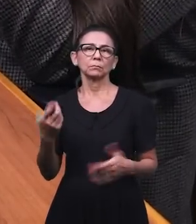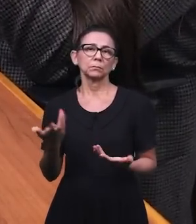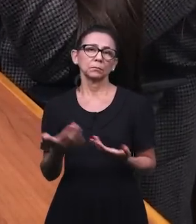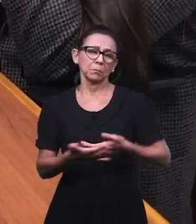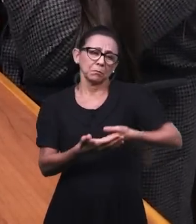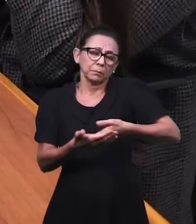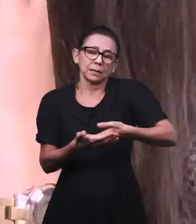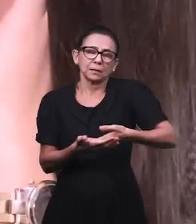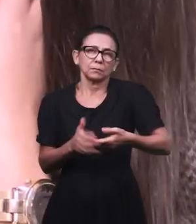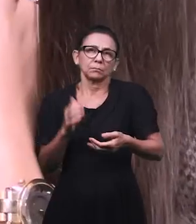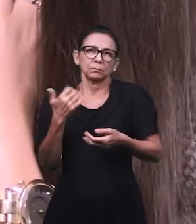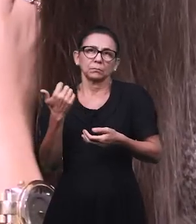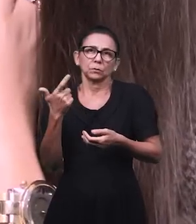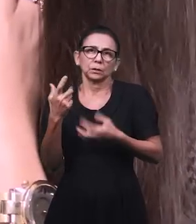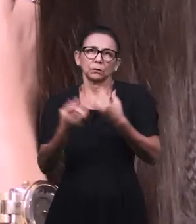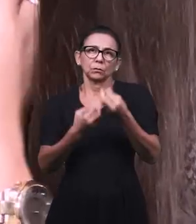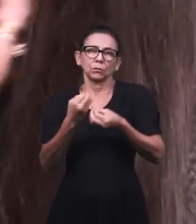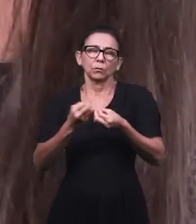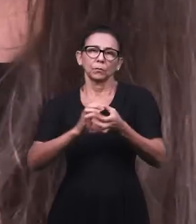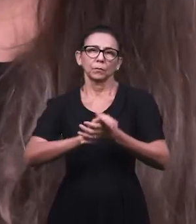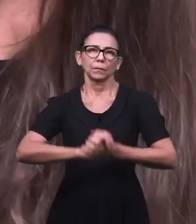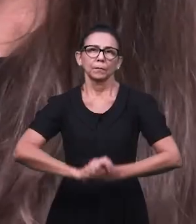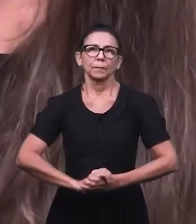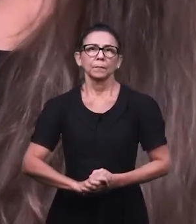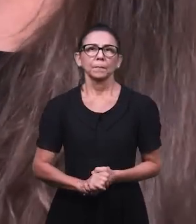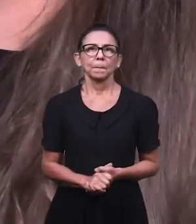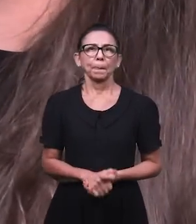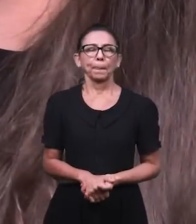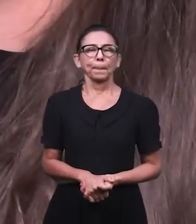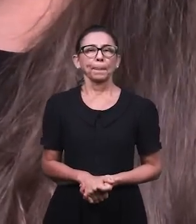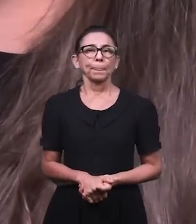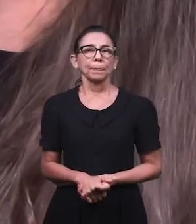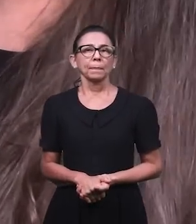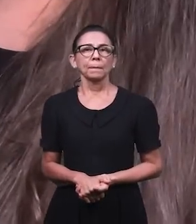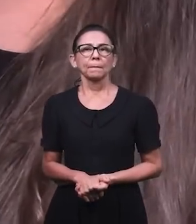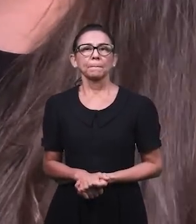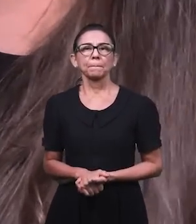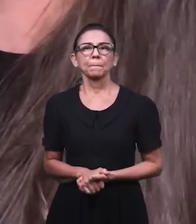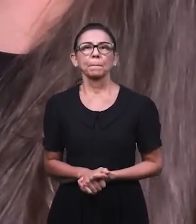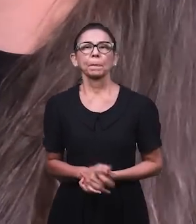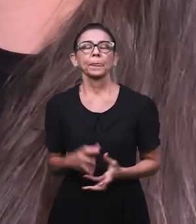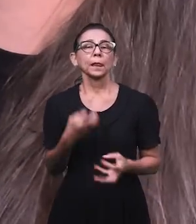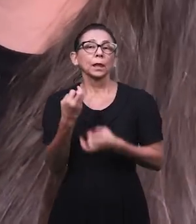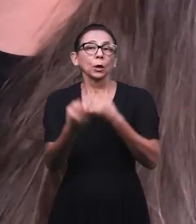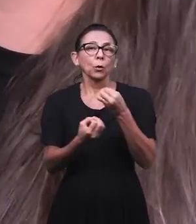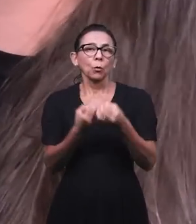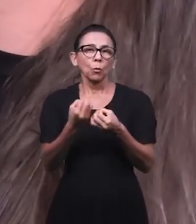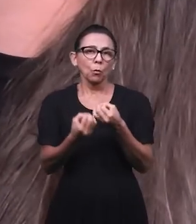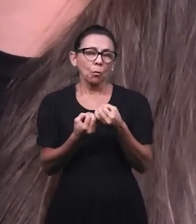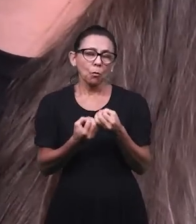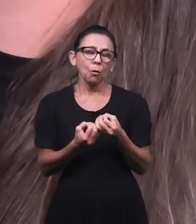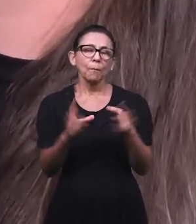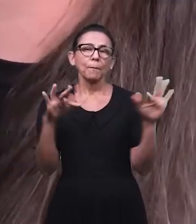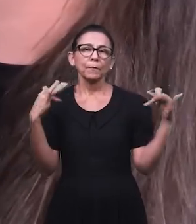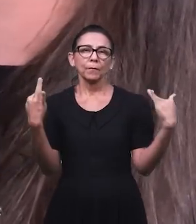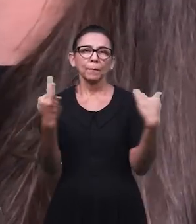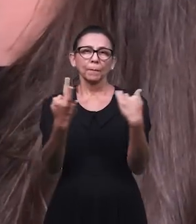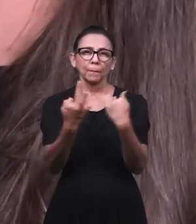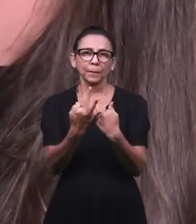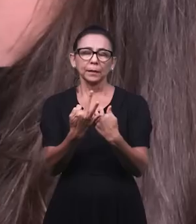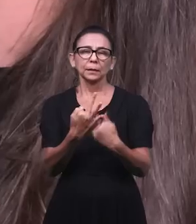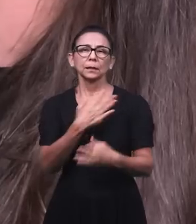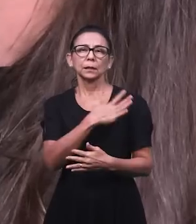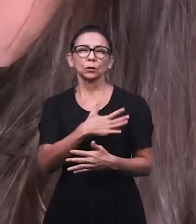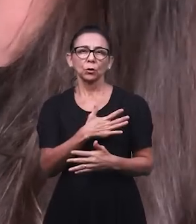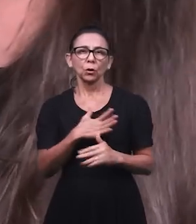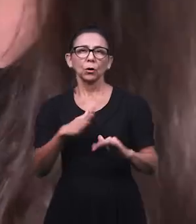neném em casa e tal, né? Mas eu acho que por causa dessa pegada familiar muito puxada na biomédicas,